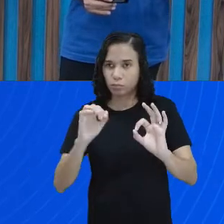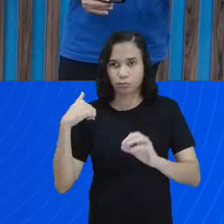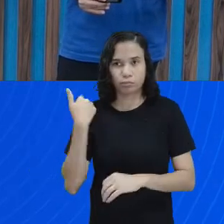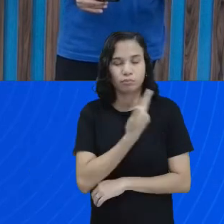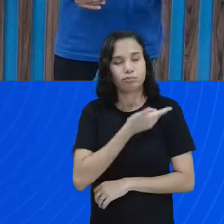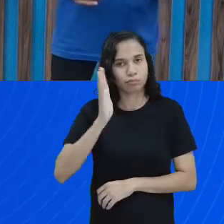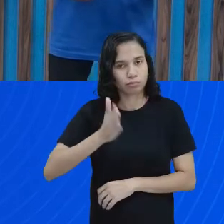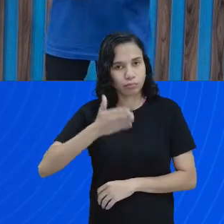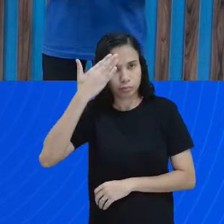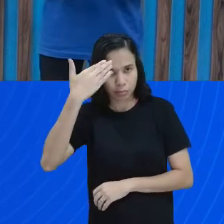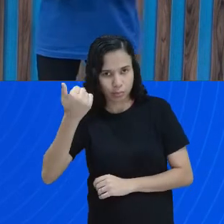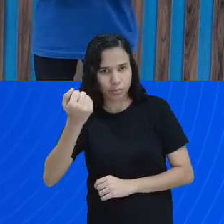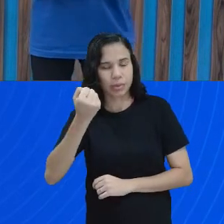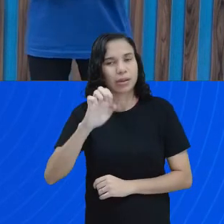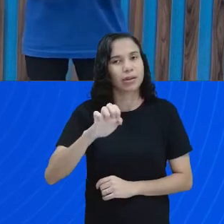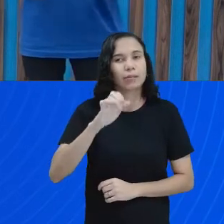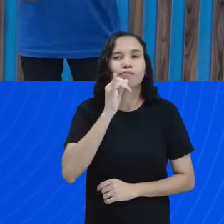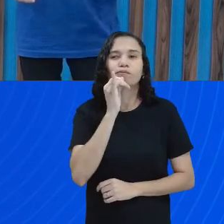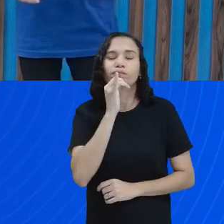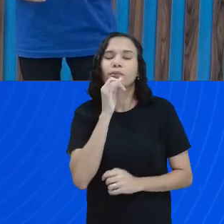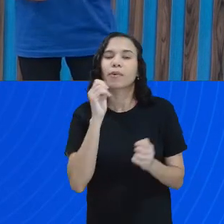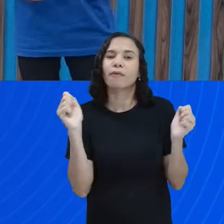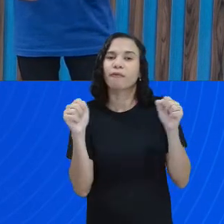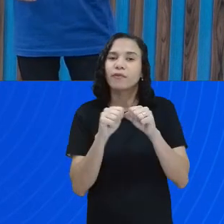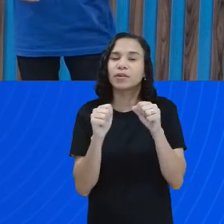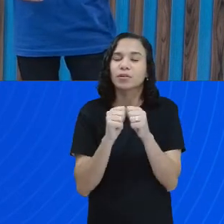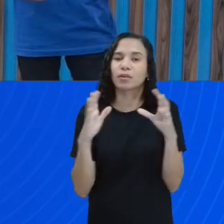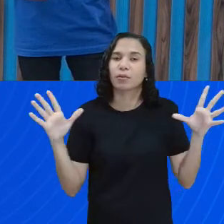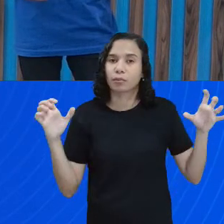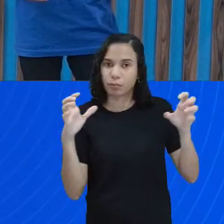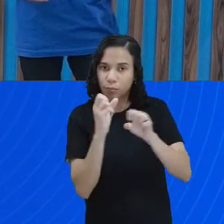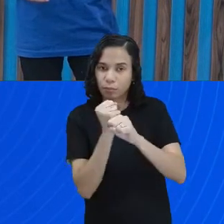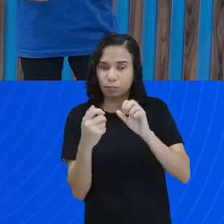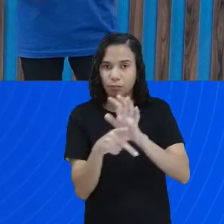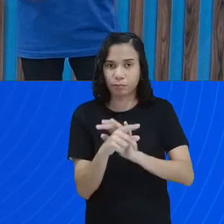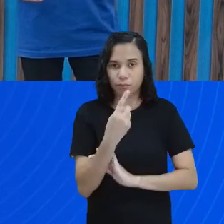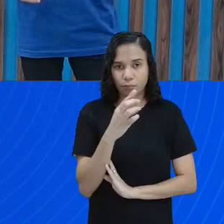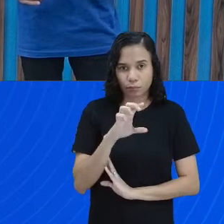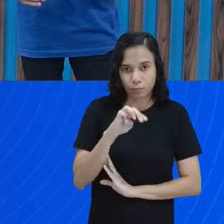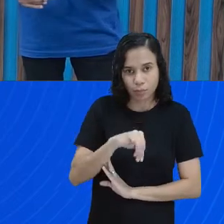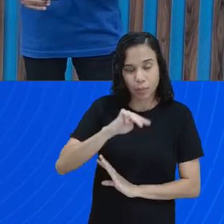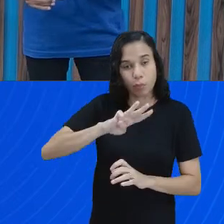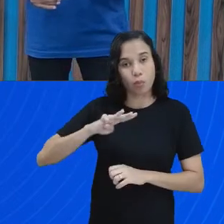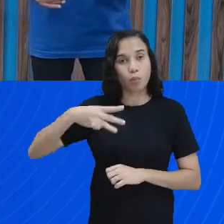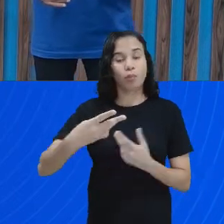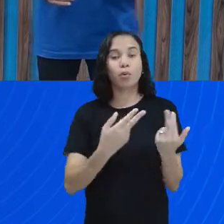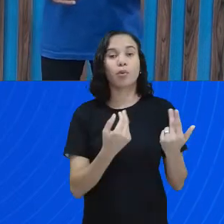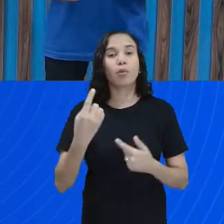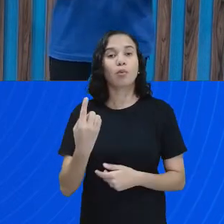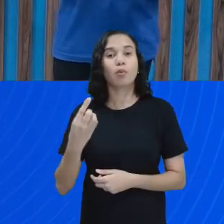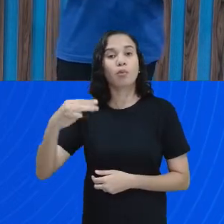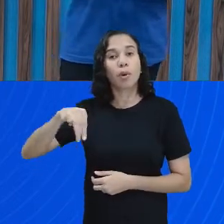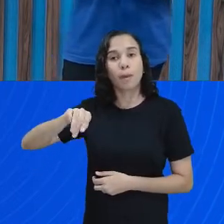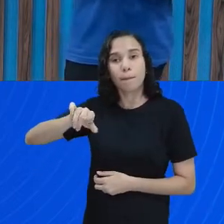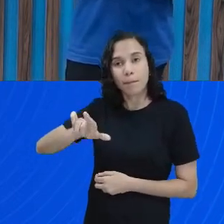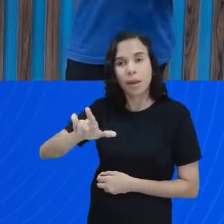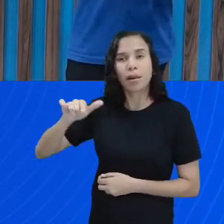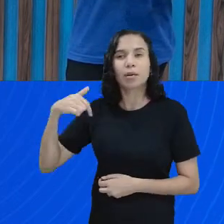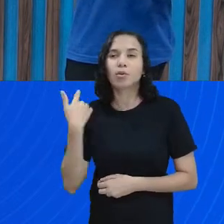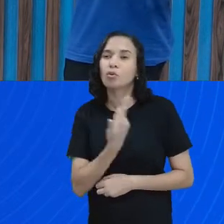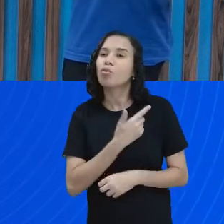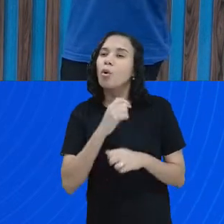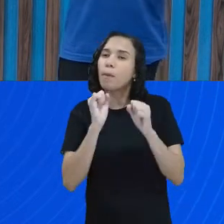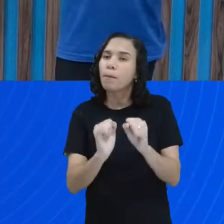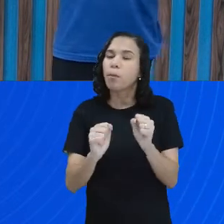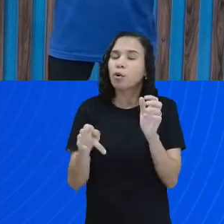aí. E aí, se eu fizer esse cálculo aí, de 1 centímetro cúbico, que equivale a 1 mililitro, né? A gente sabe em si, a gente